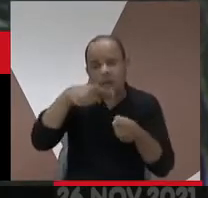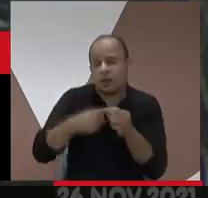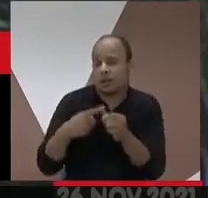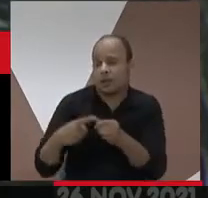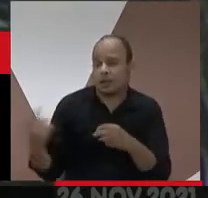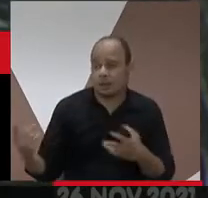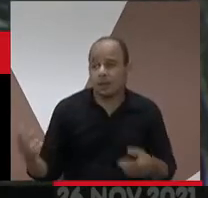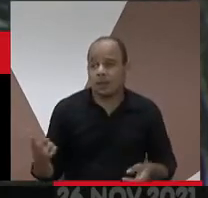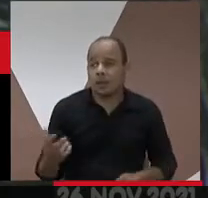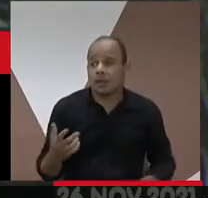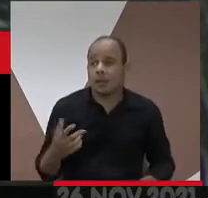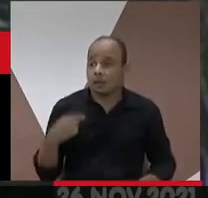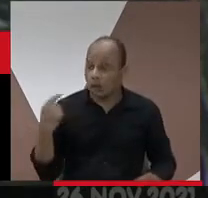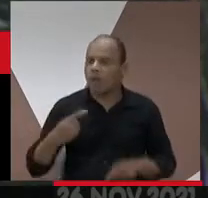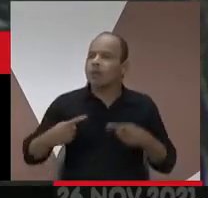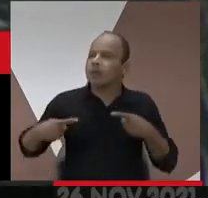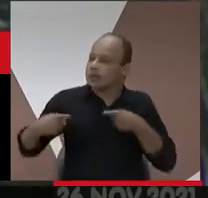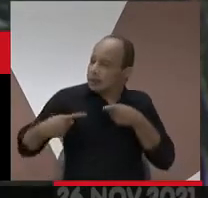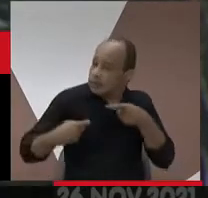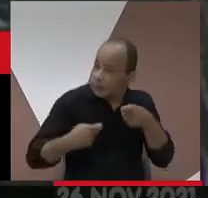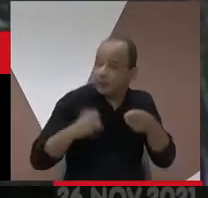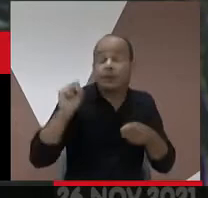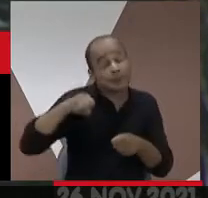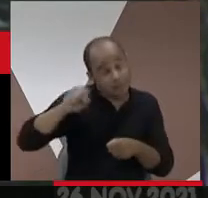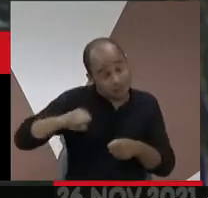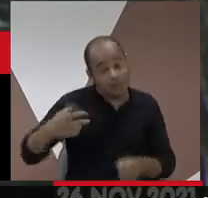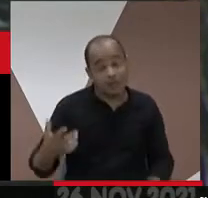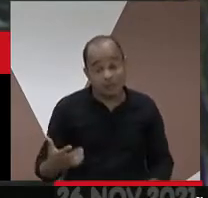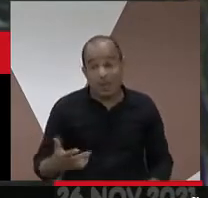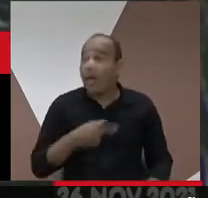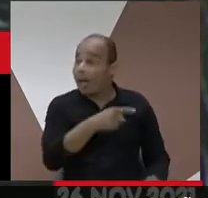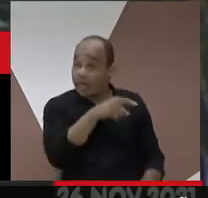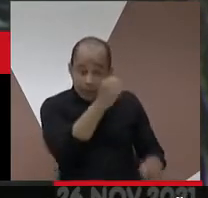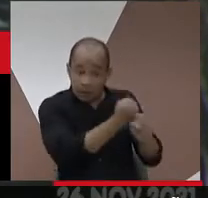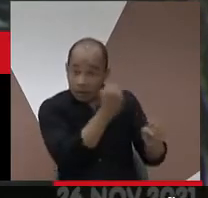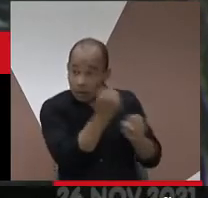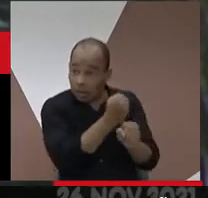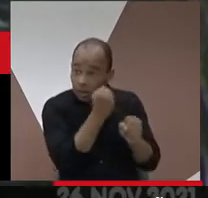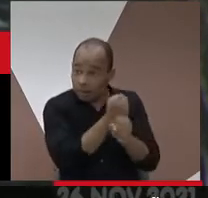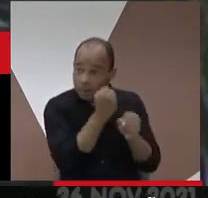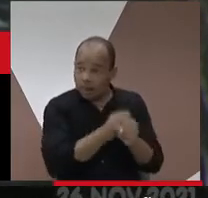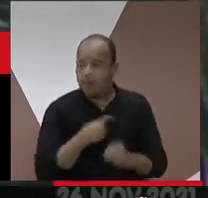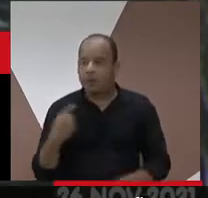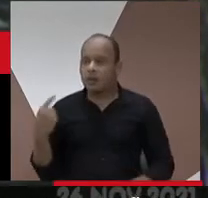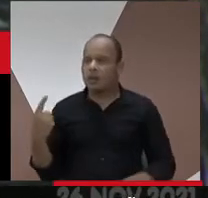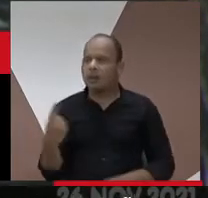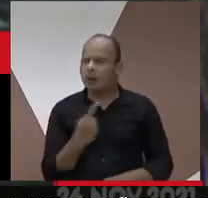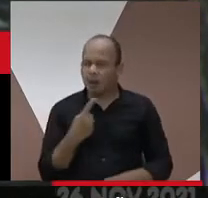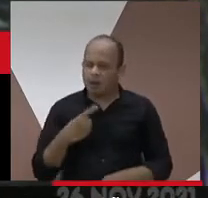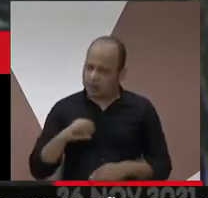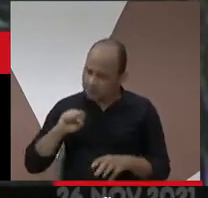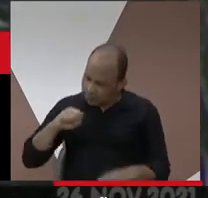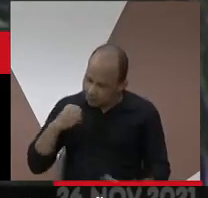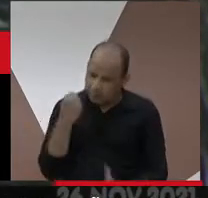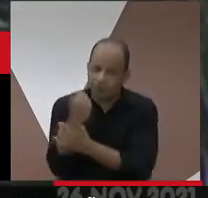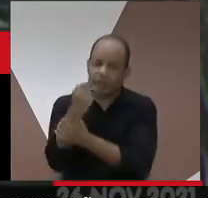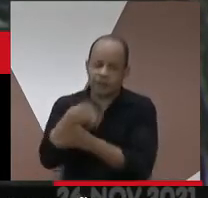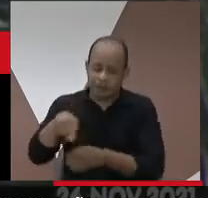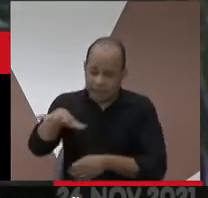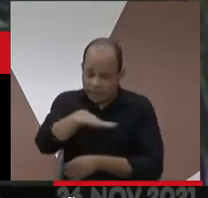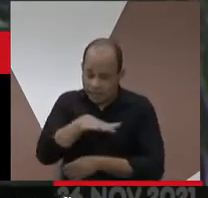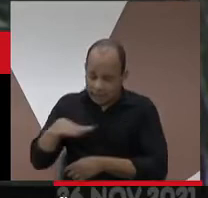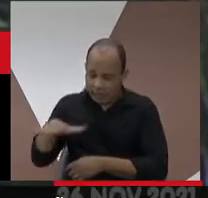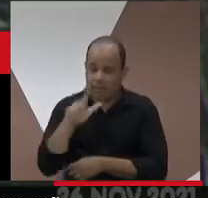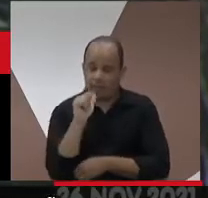esta obra do Rodoanel acirrou essa guerra. Nós fazemos essa defesa intransigente de Vargem das Flores